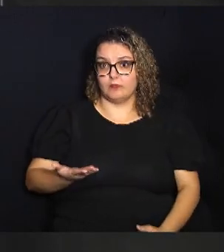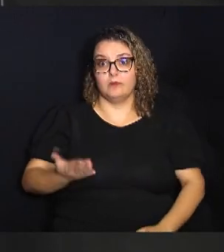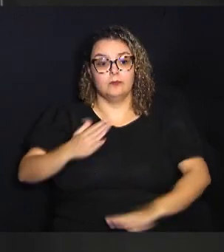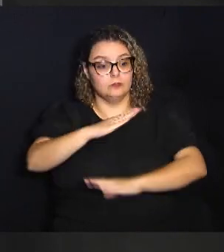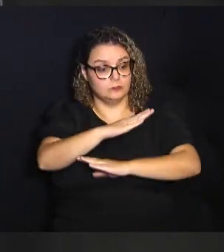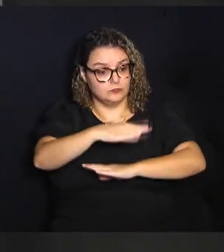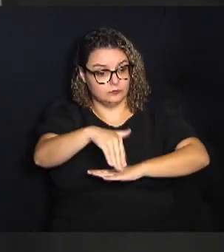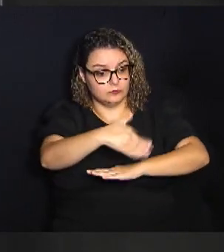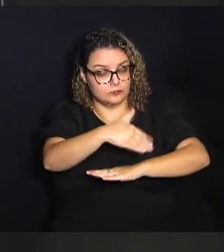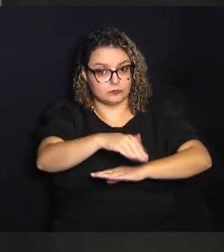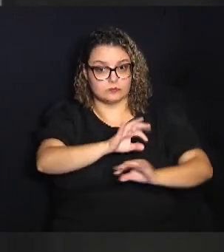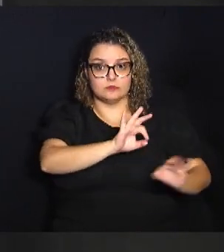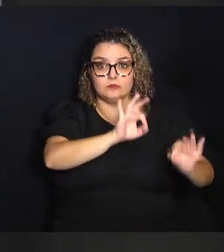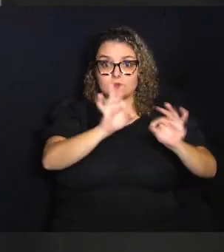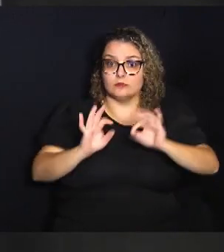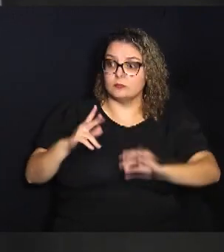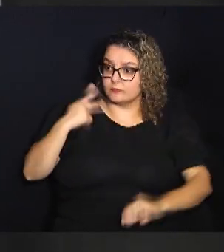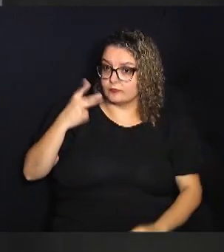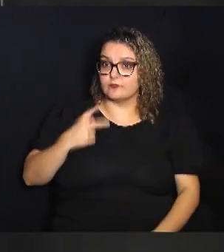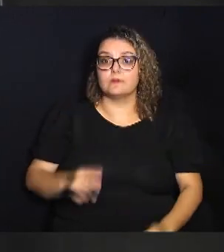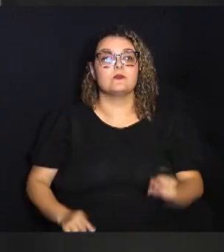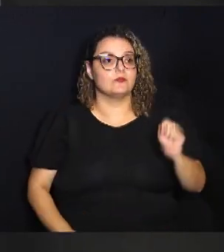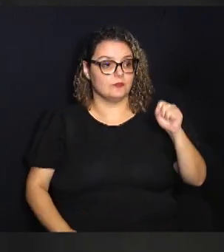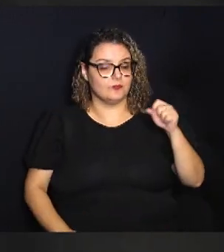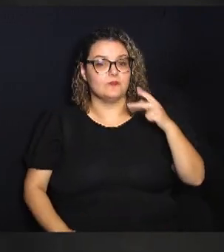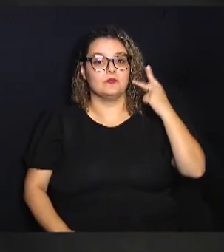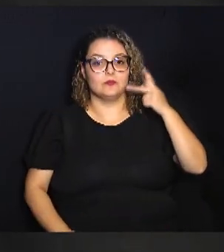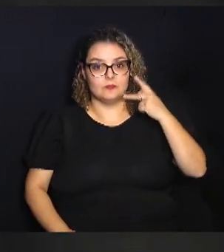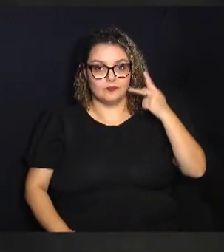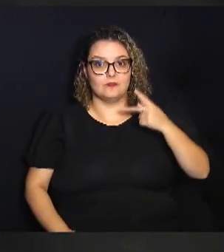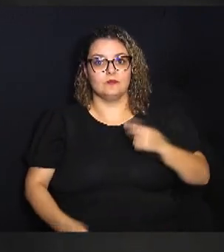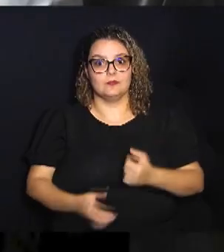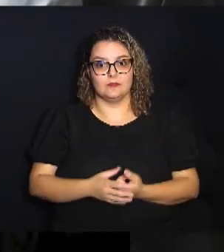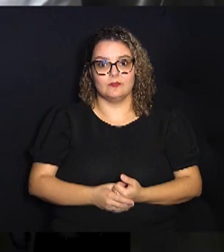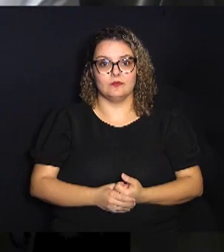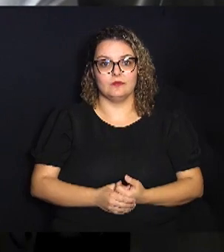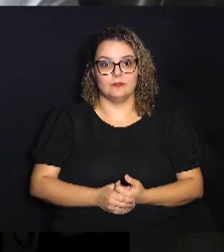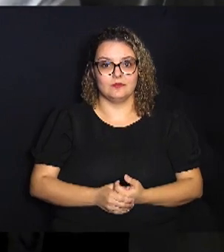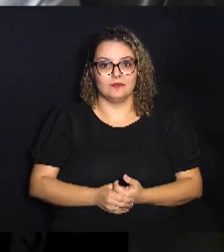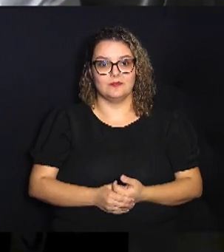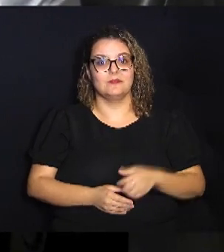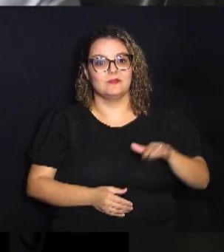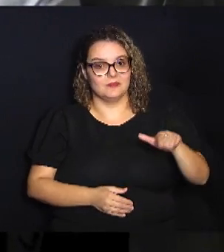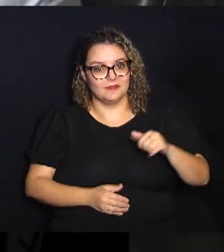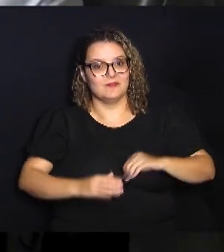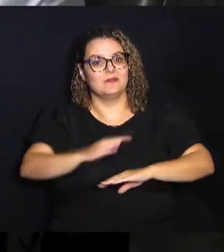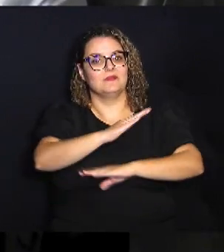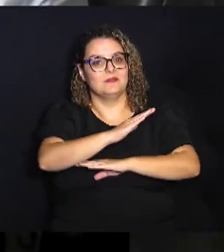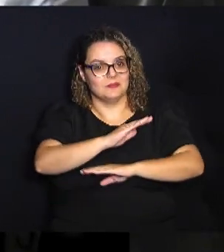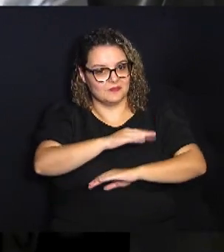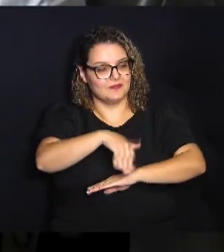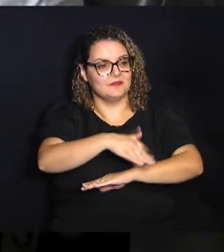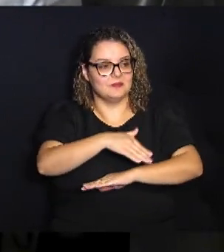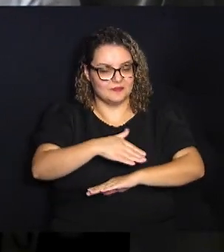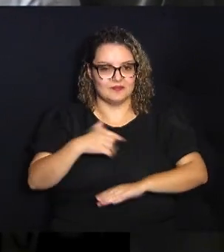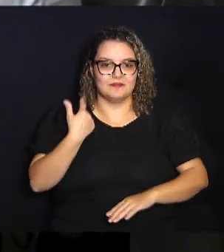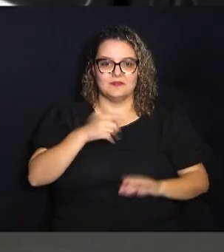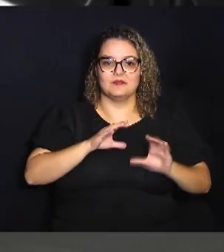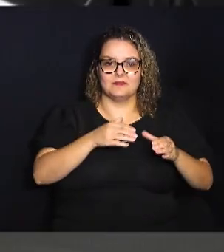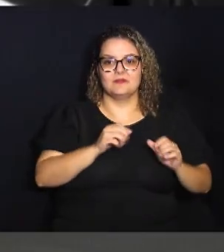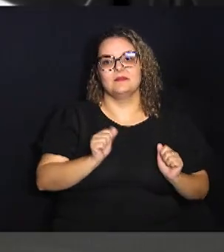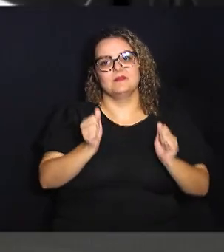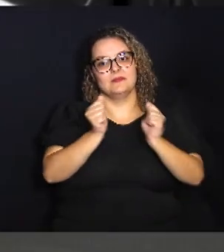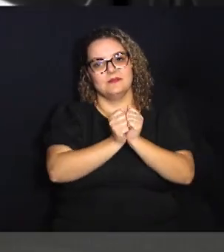ruas, tá acompanhando o O vereador. vereador, inclusive, ele aciona bastante Aciona a nossa bastante. equipe para ir com